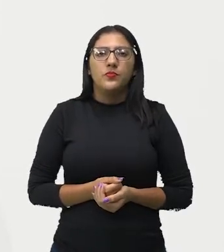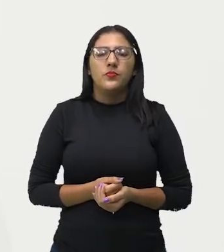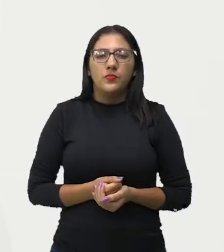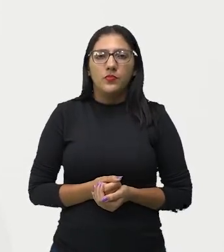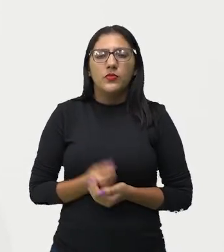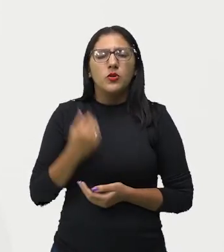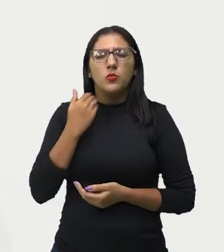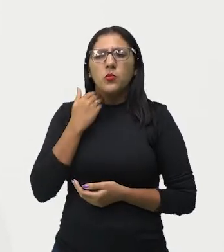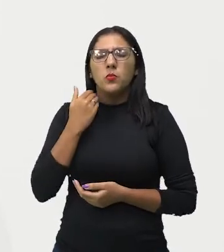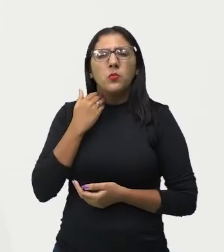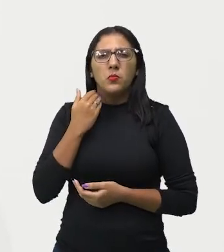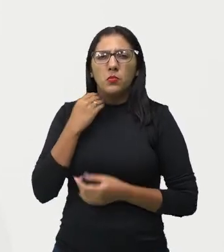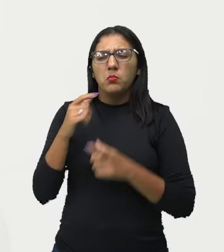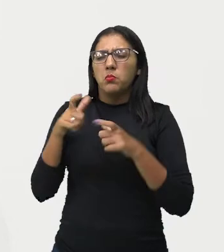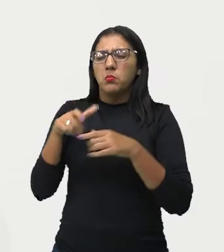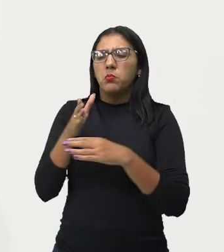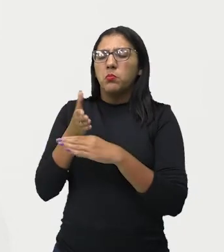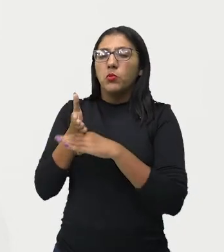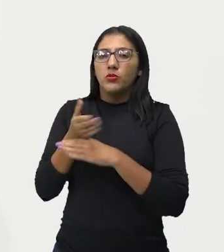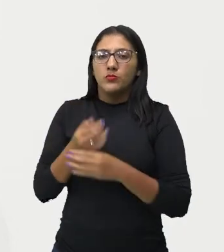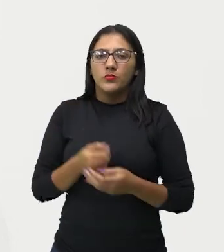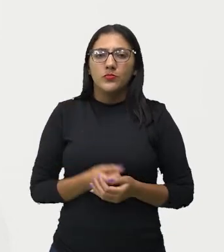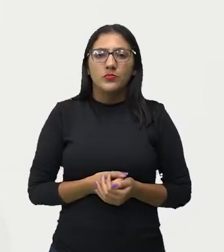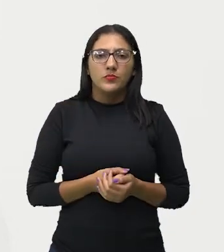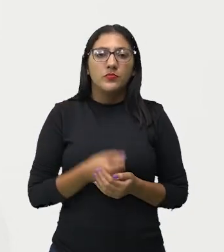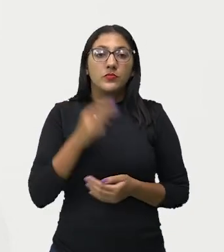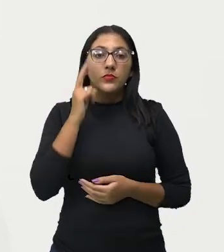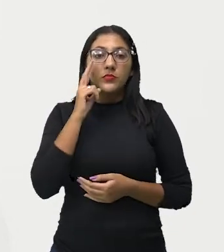Em um banco. Olha só, taxa